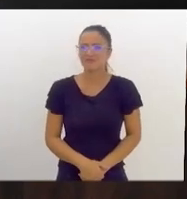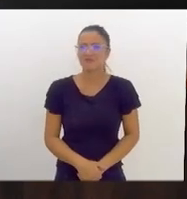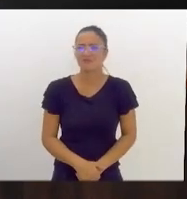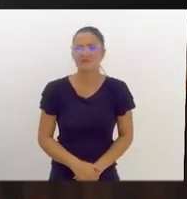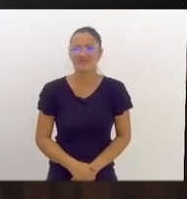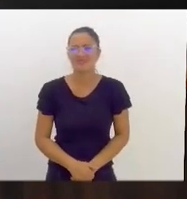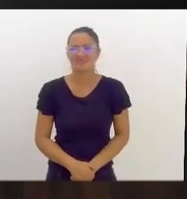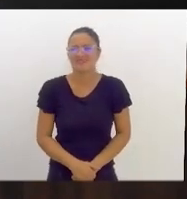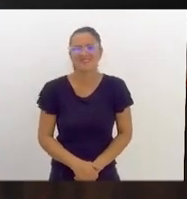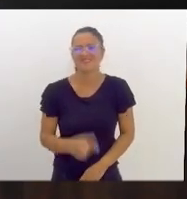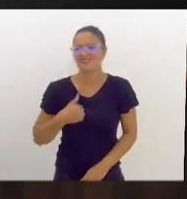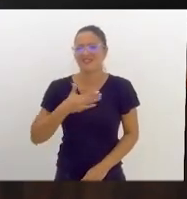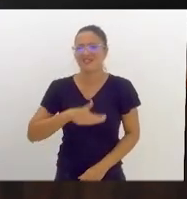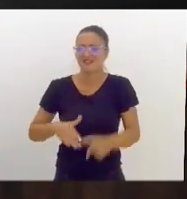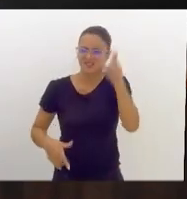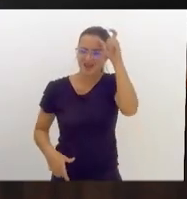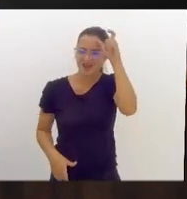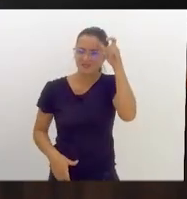7º.